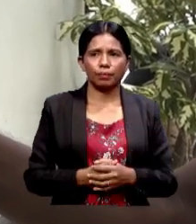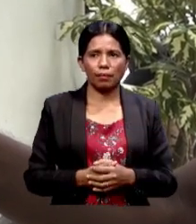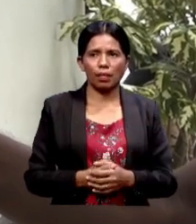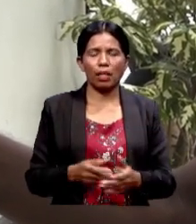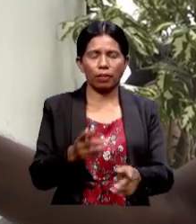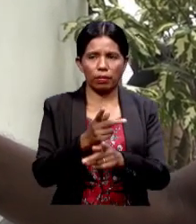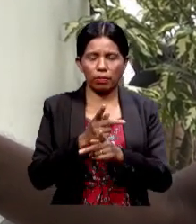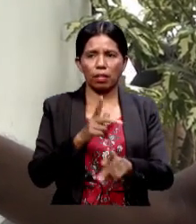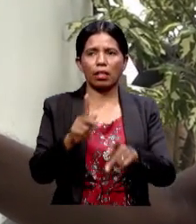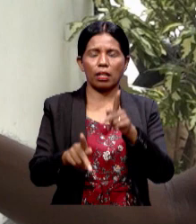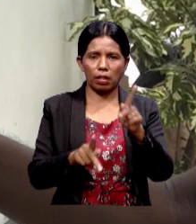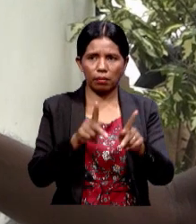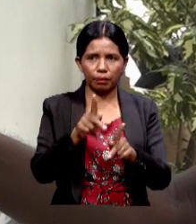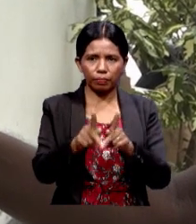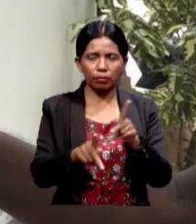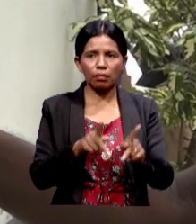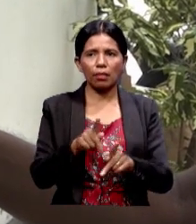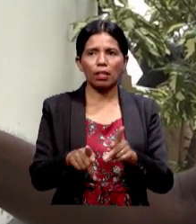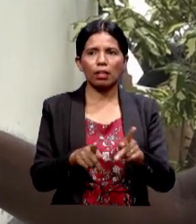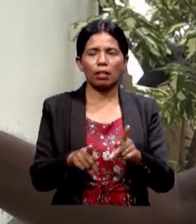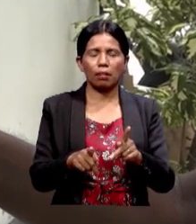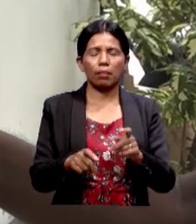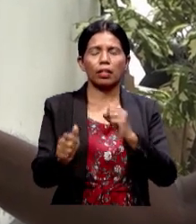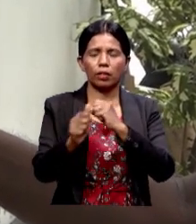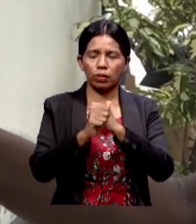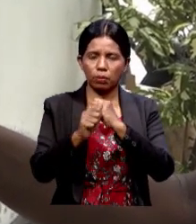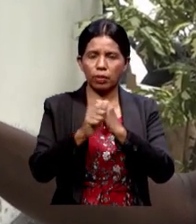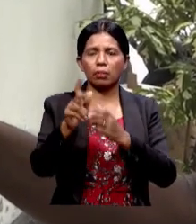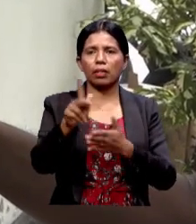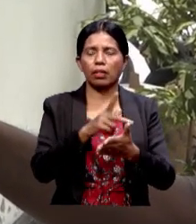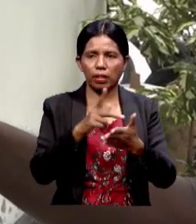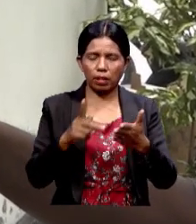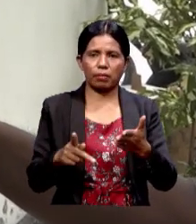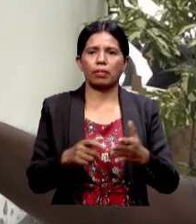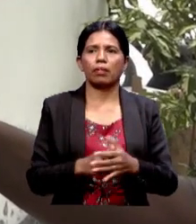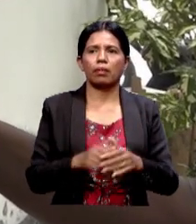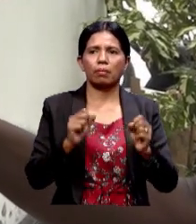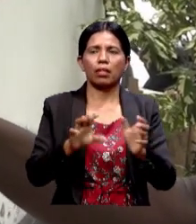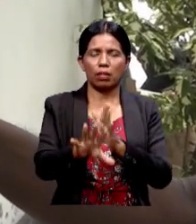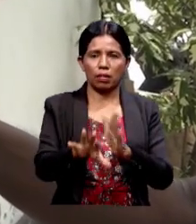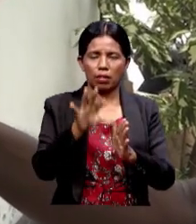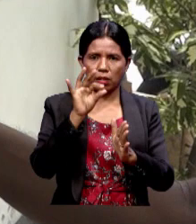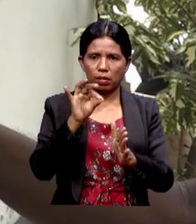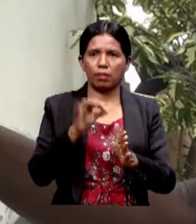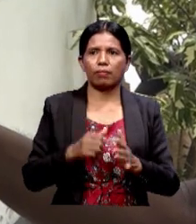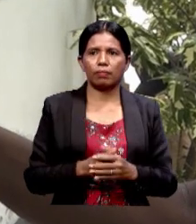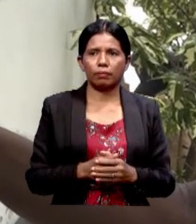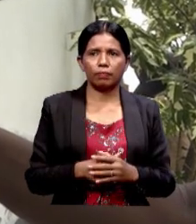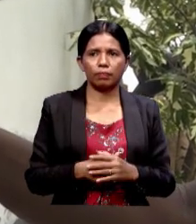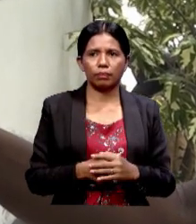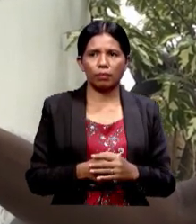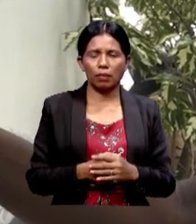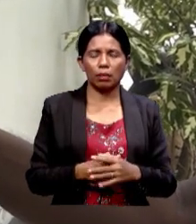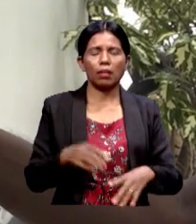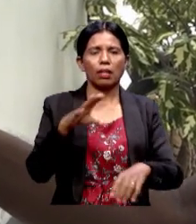asegura kata ema ruma ne be que suspeito ba crime ruma bele hetang sera